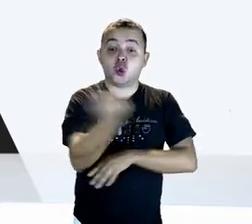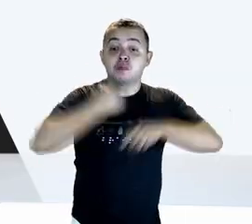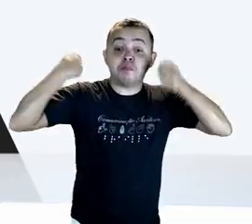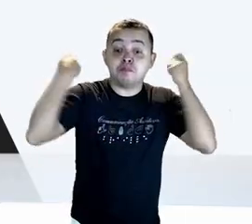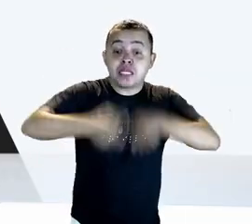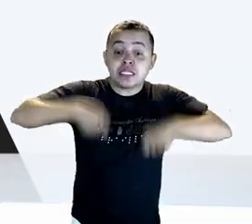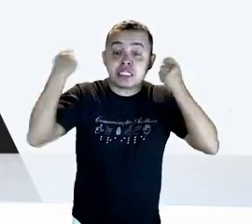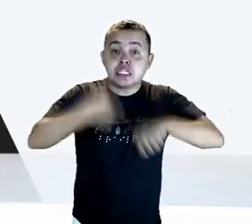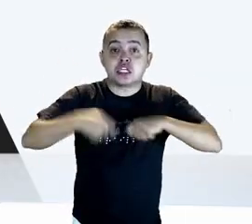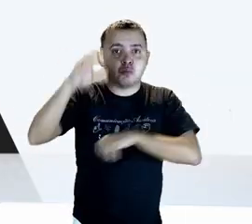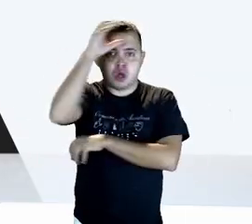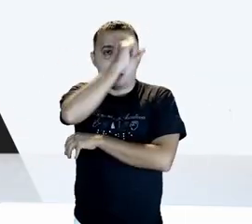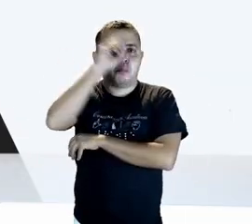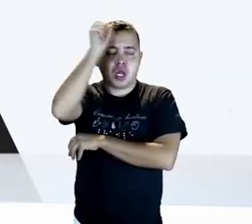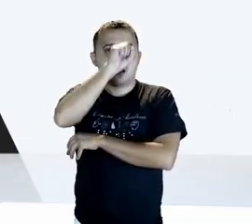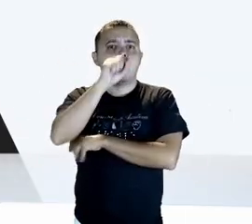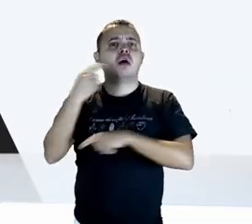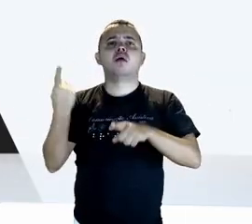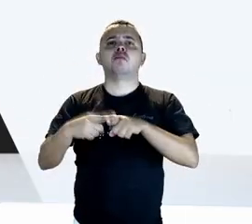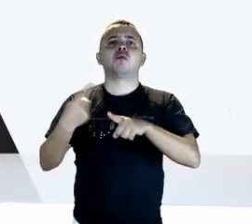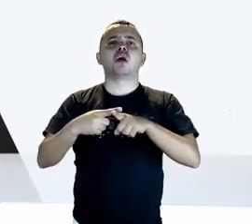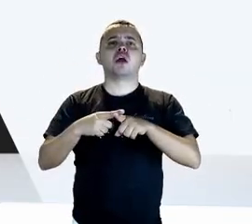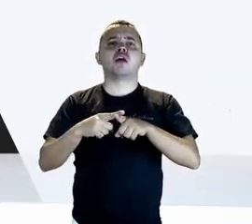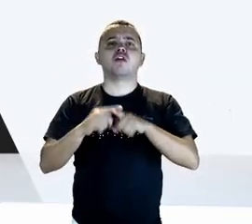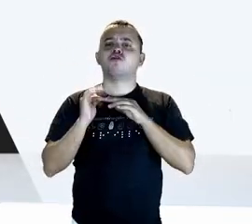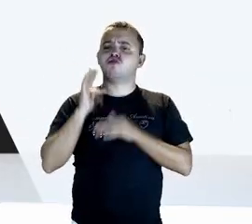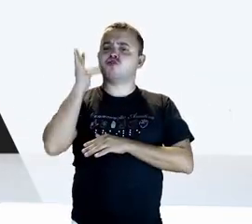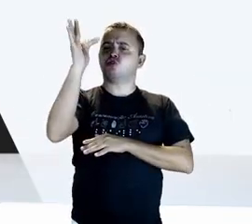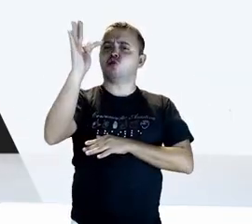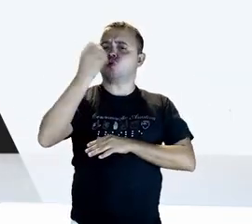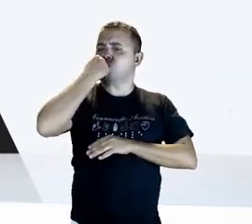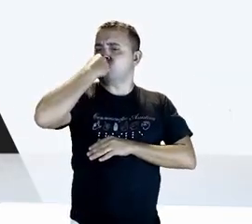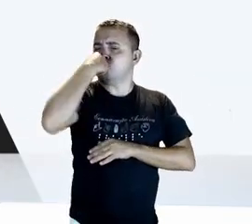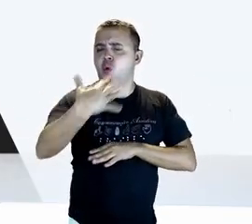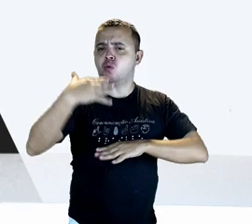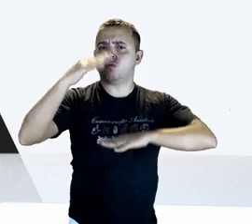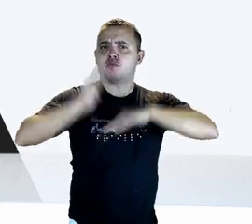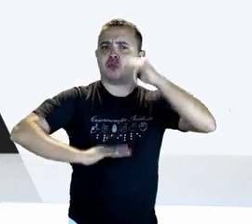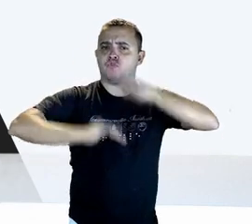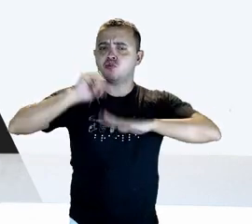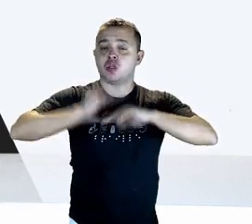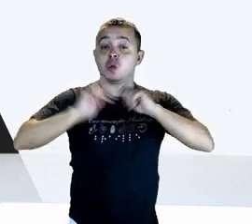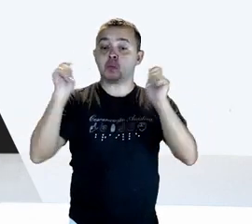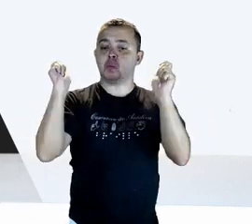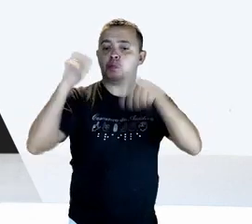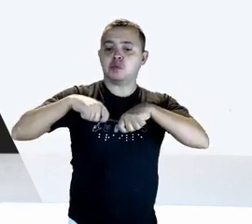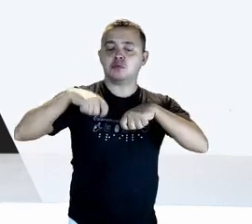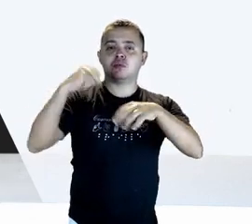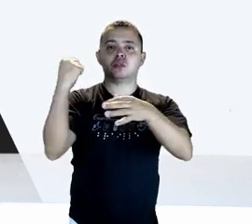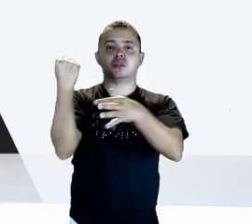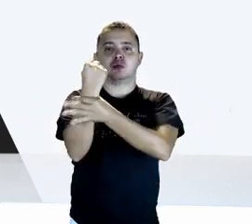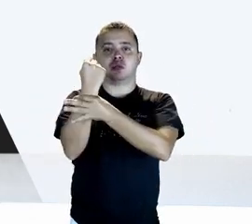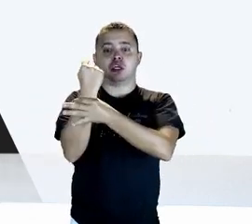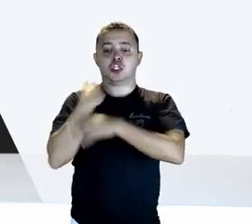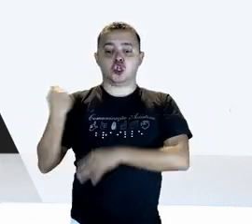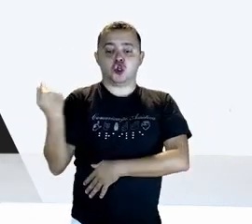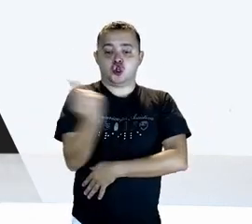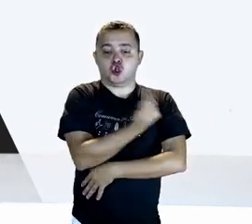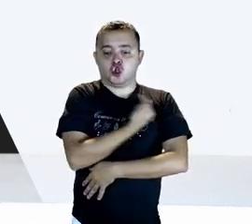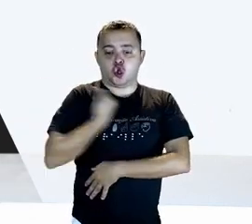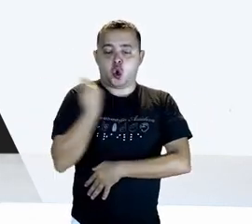E precisamos passar por esse processo para ter sucesso e garantir a segurança tanto